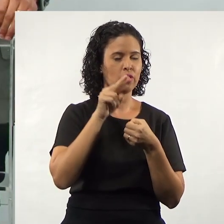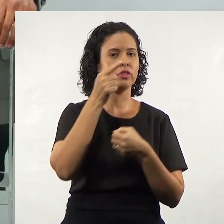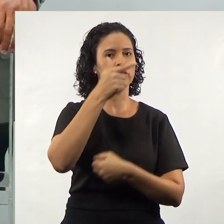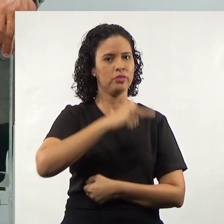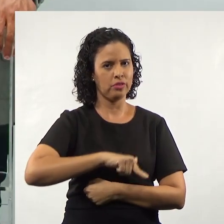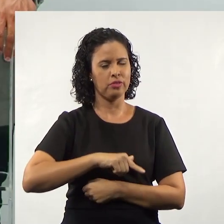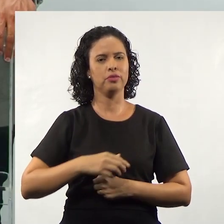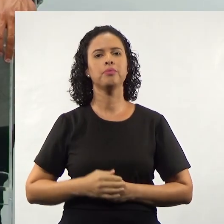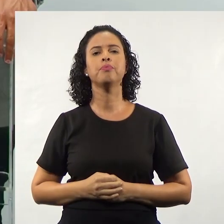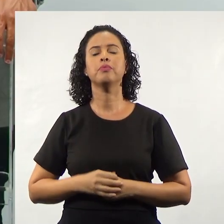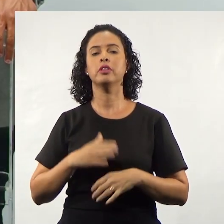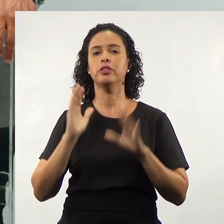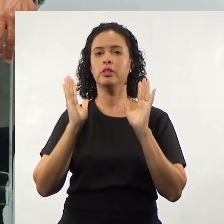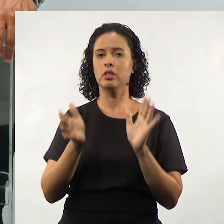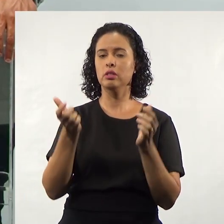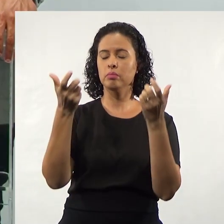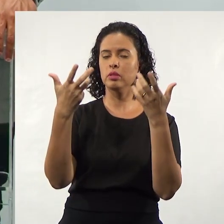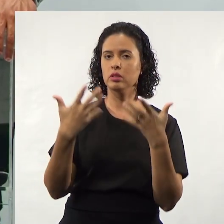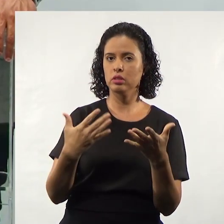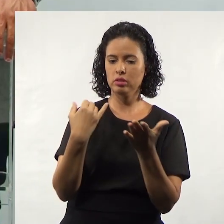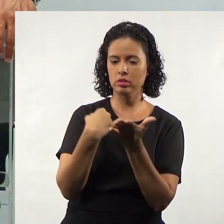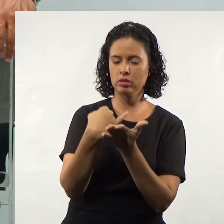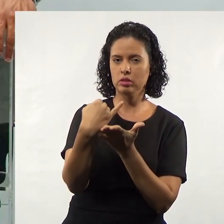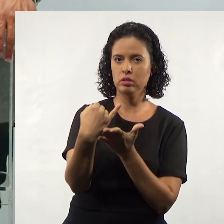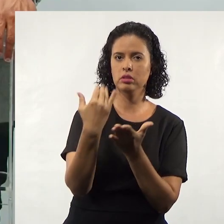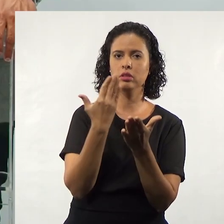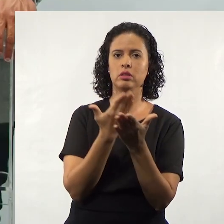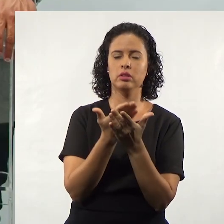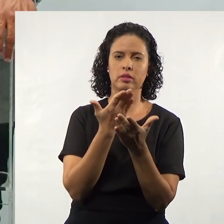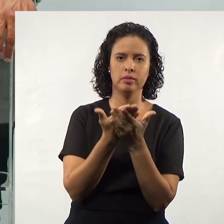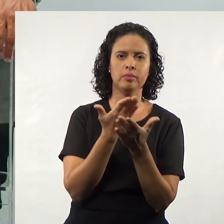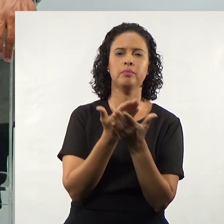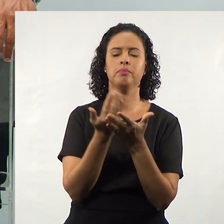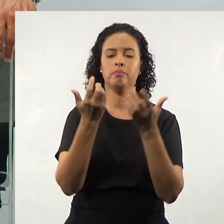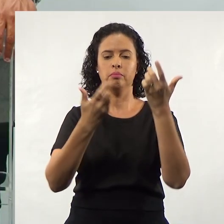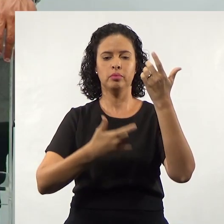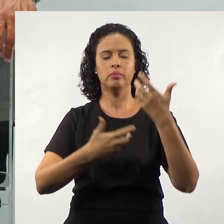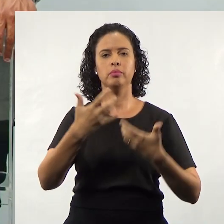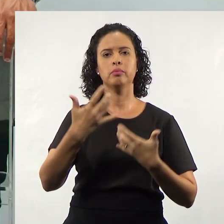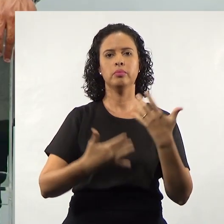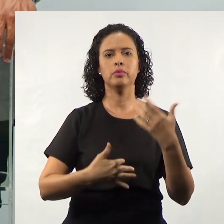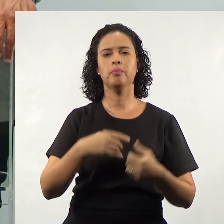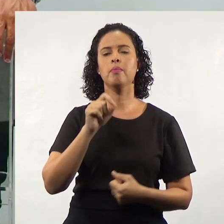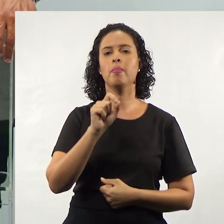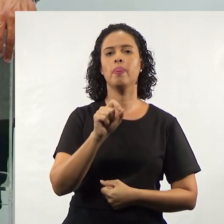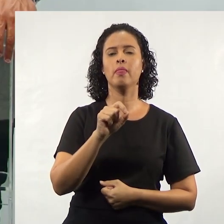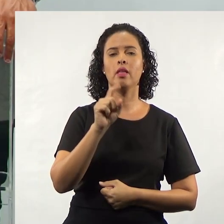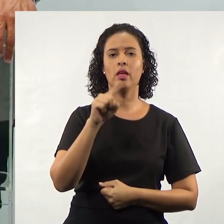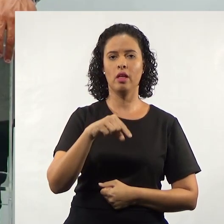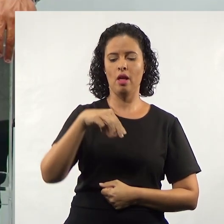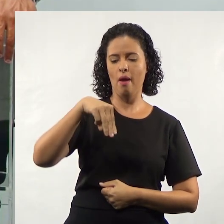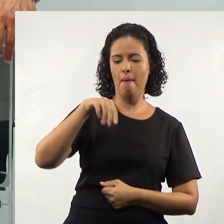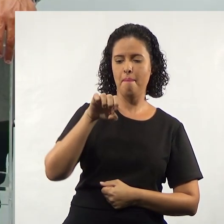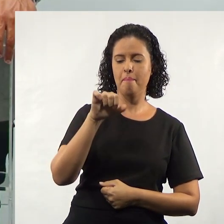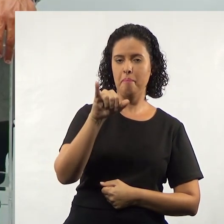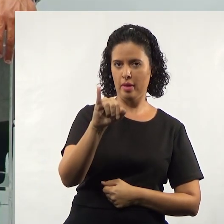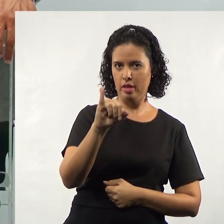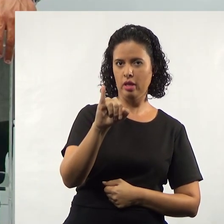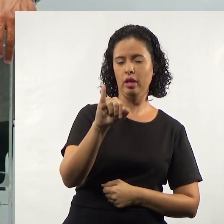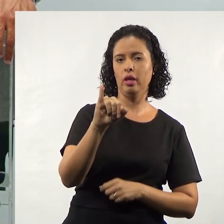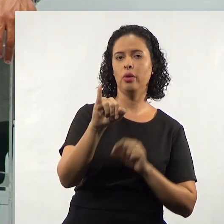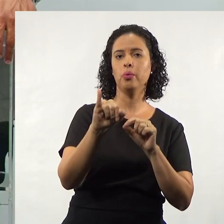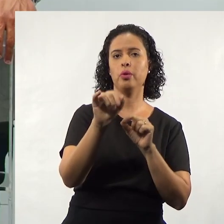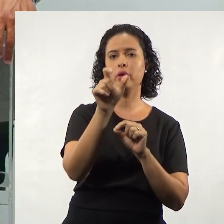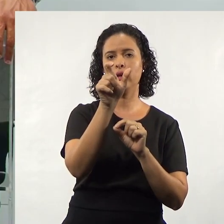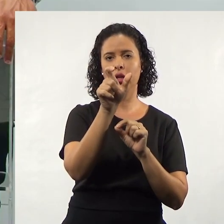Como eu falei para você desde o início, e tenho falado nas aulas anteriores, tá? A micro e pequena